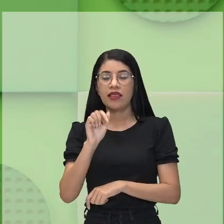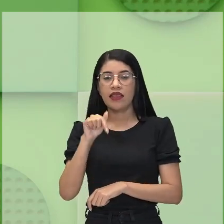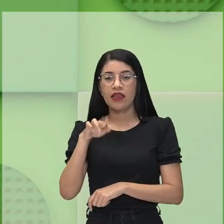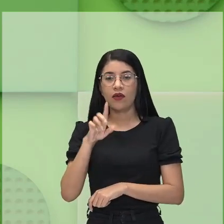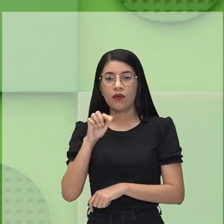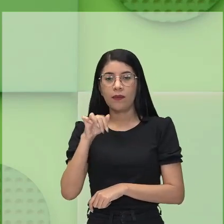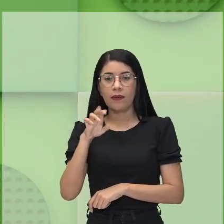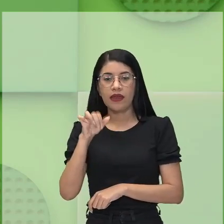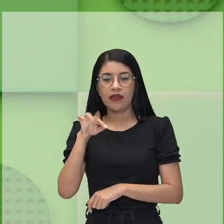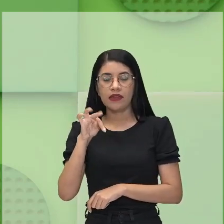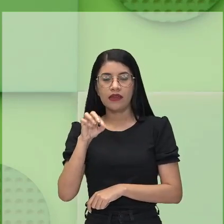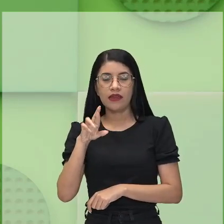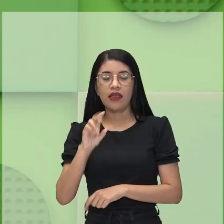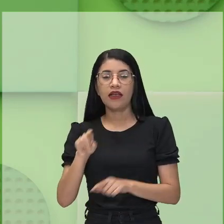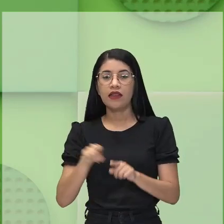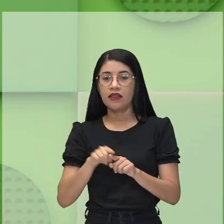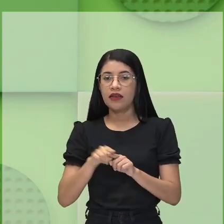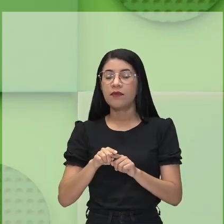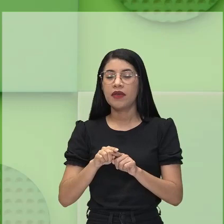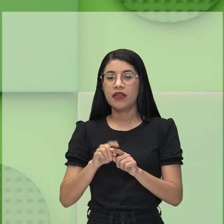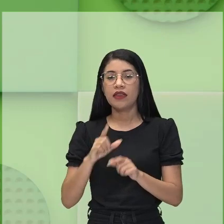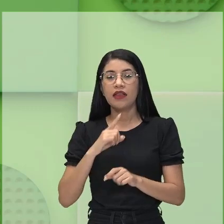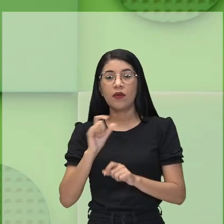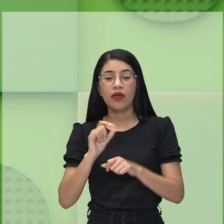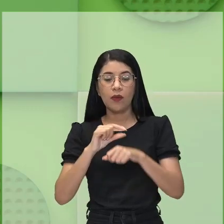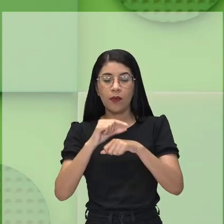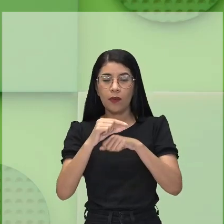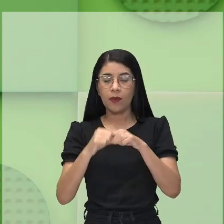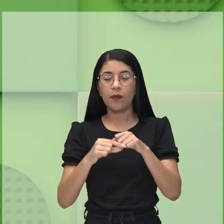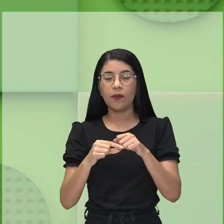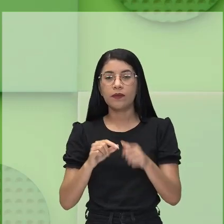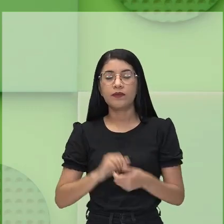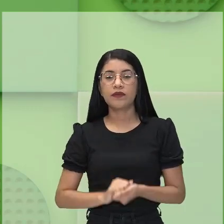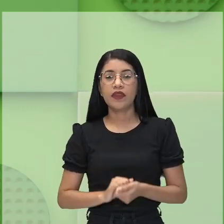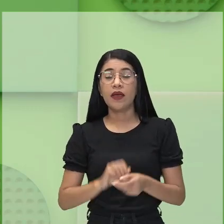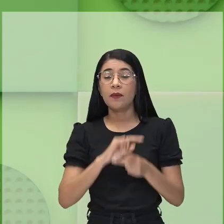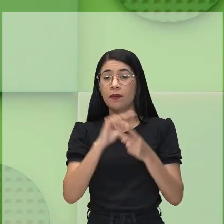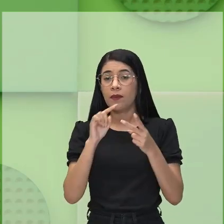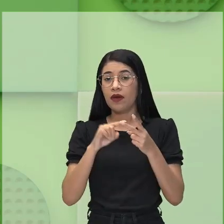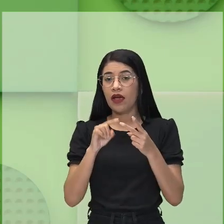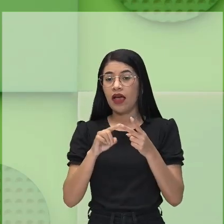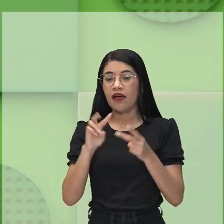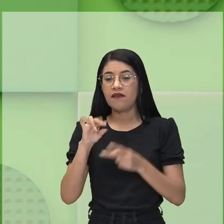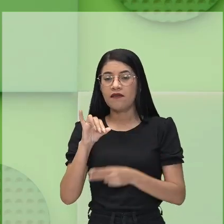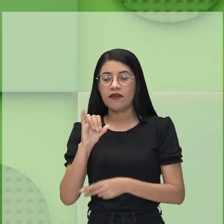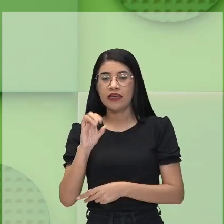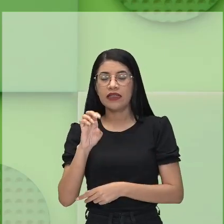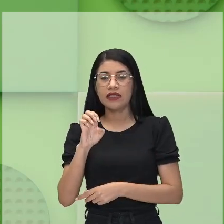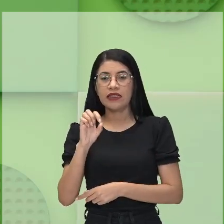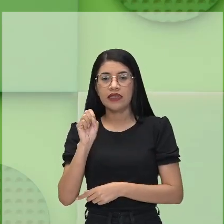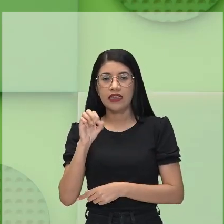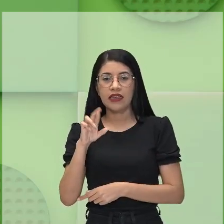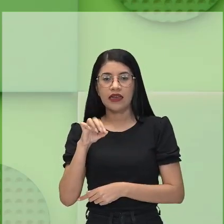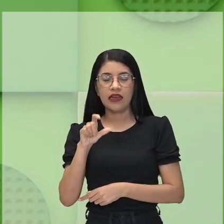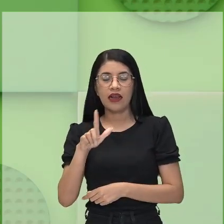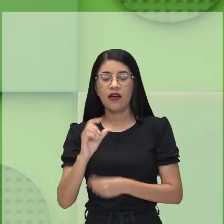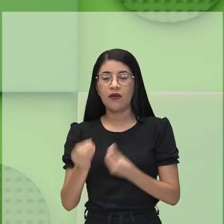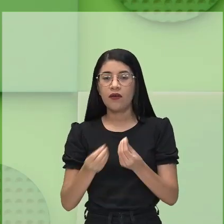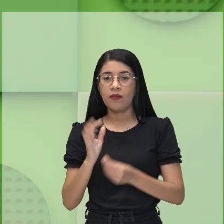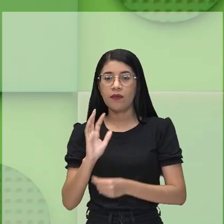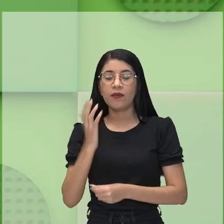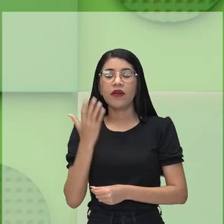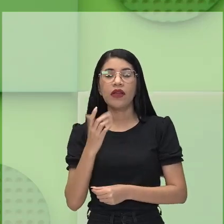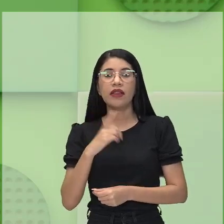Também é causada por um protozoário. Já a leishmaniose visceral, ela ataca, comete